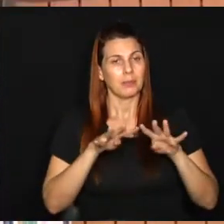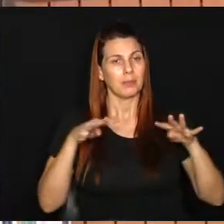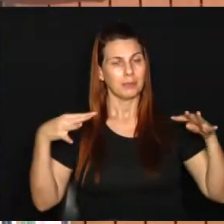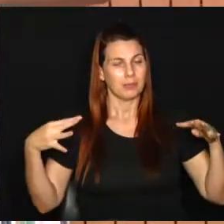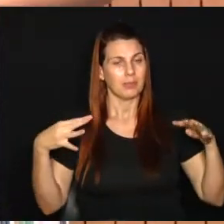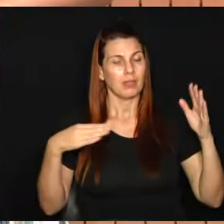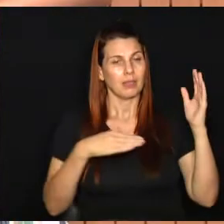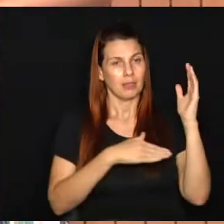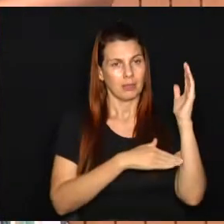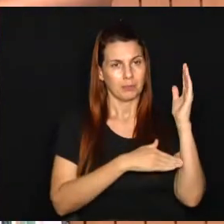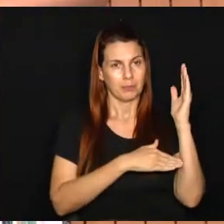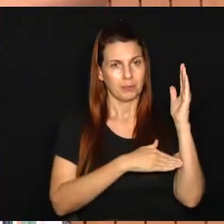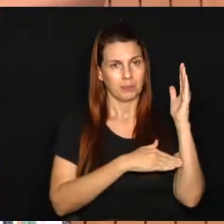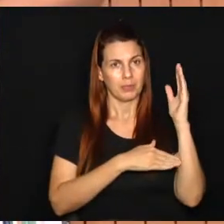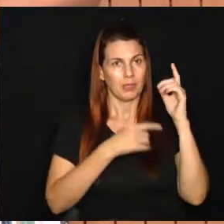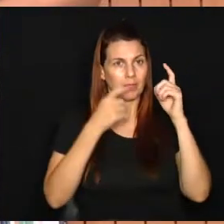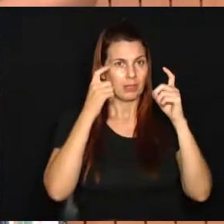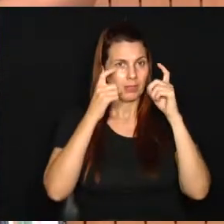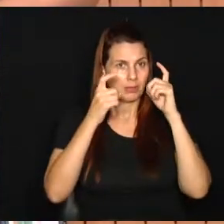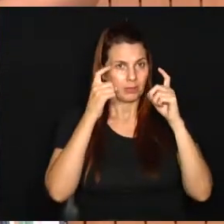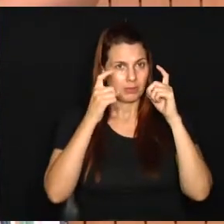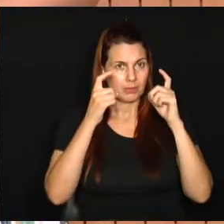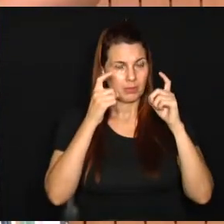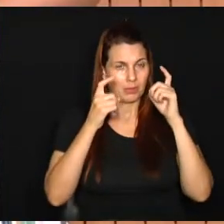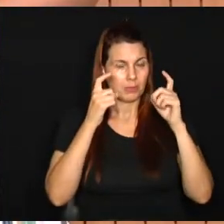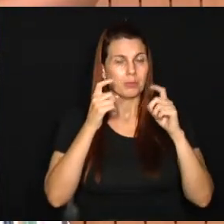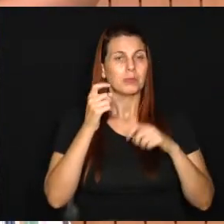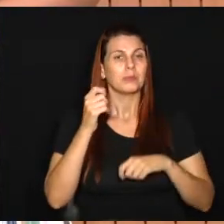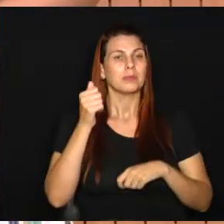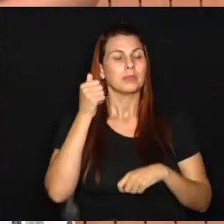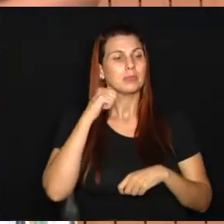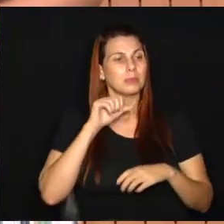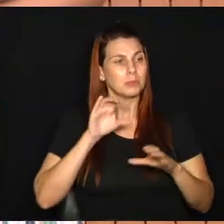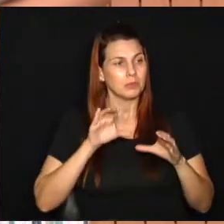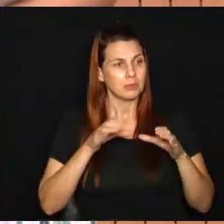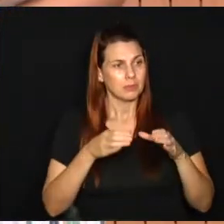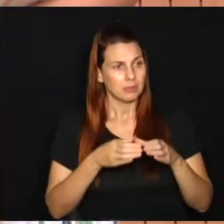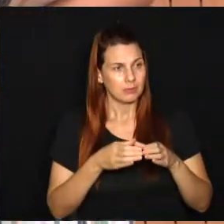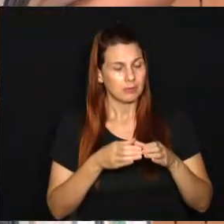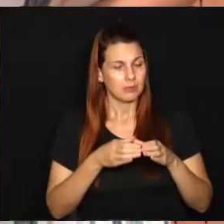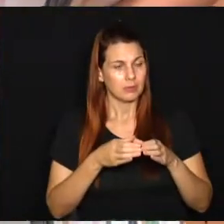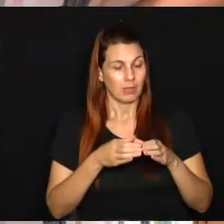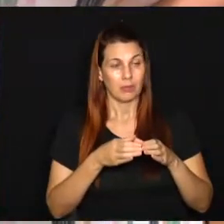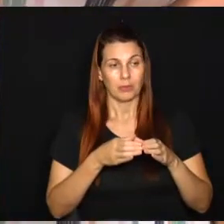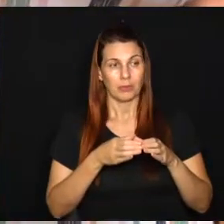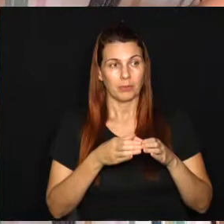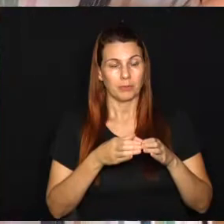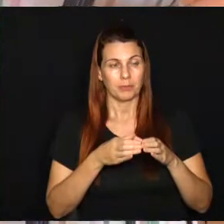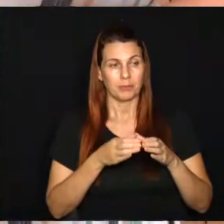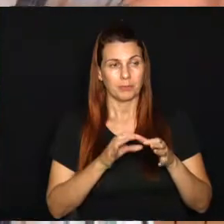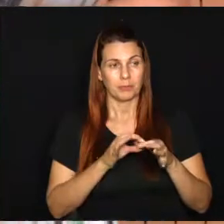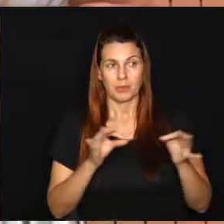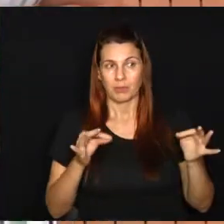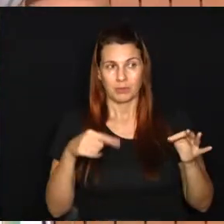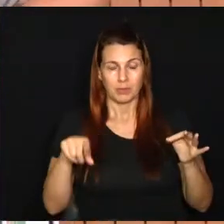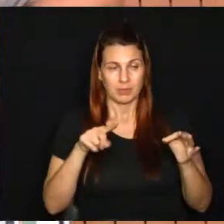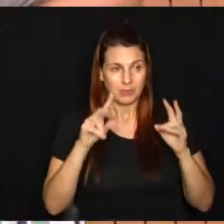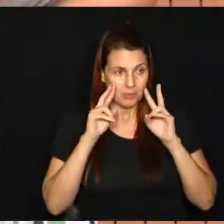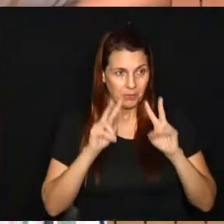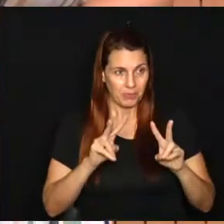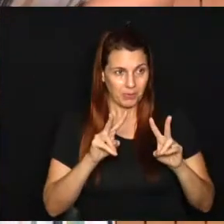Municipal, essa reunião da Comissão Permanente da Mulher. Foi ao vivo, mas fica aí o convite